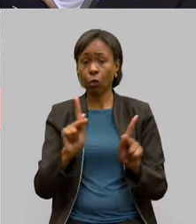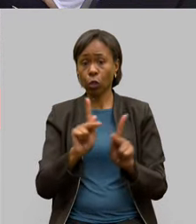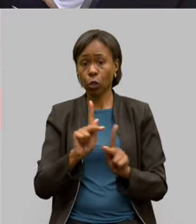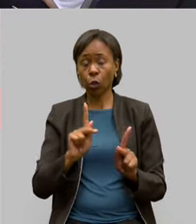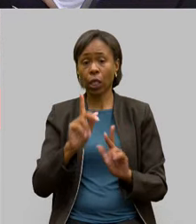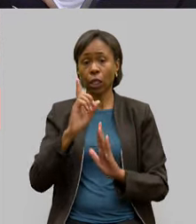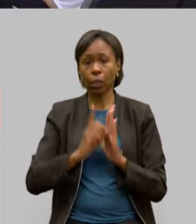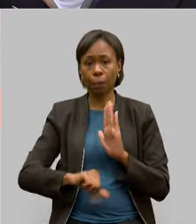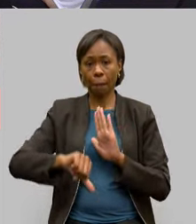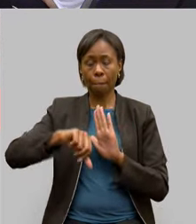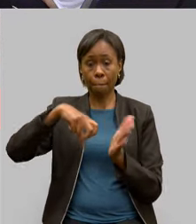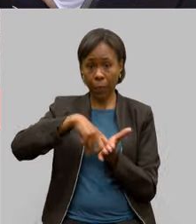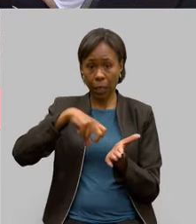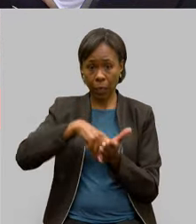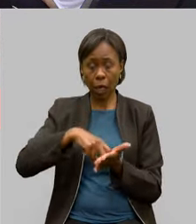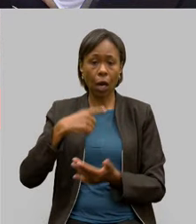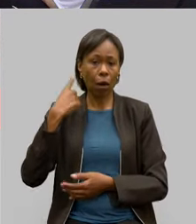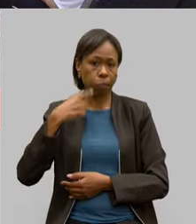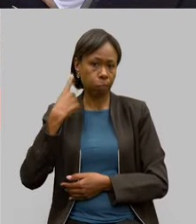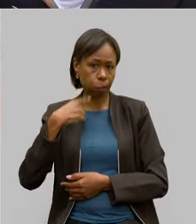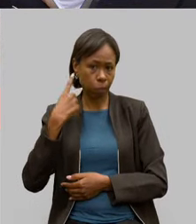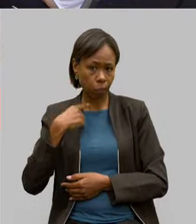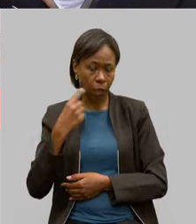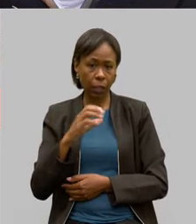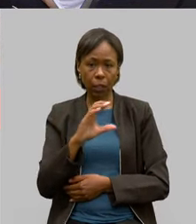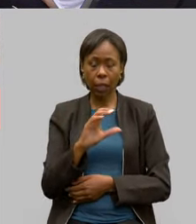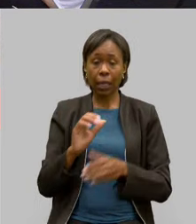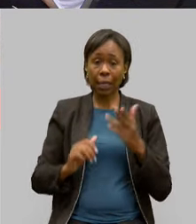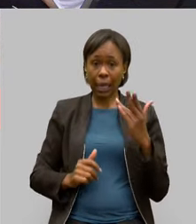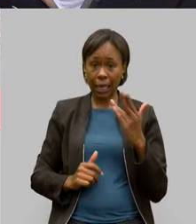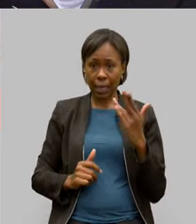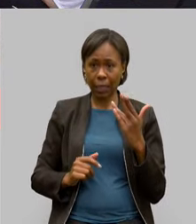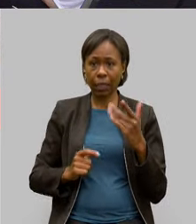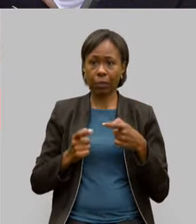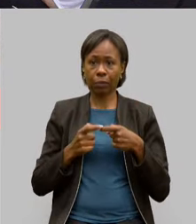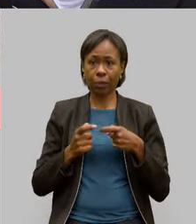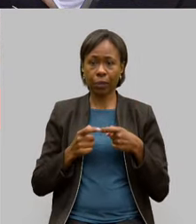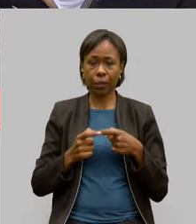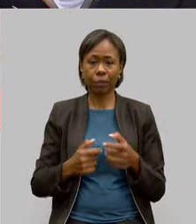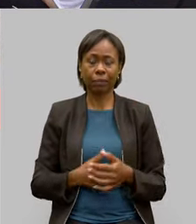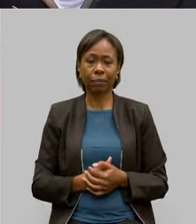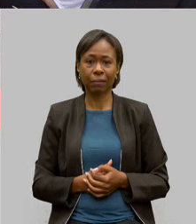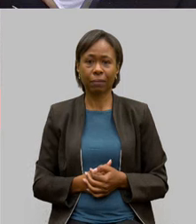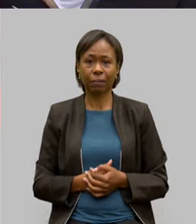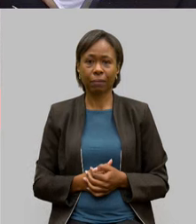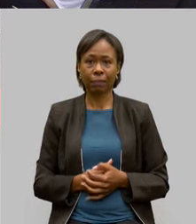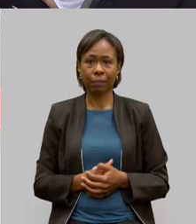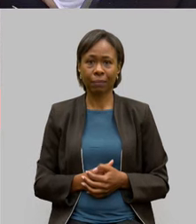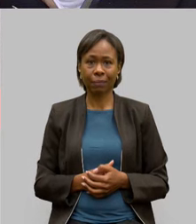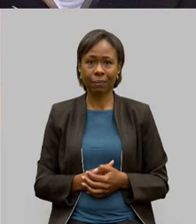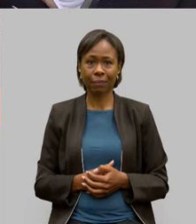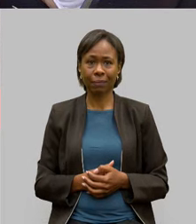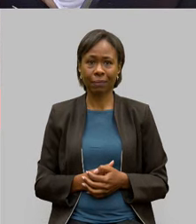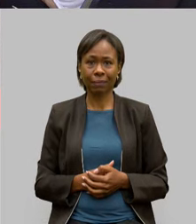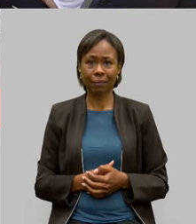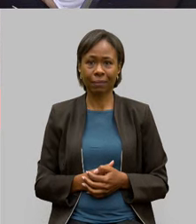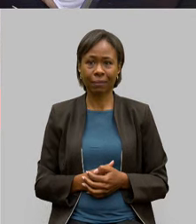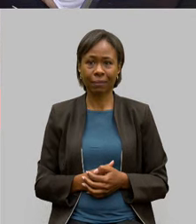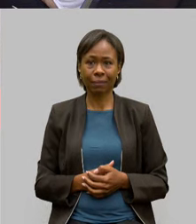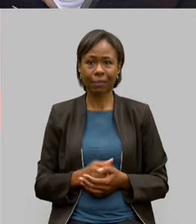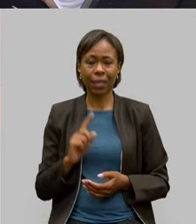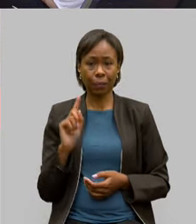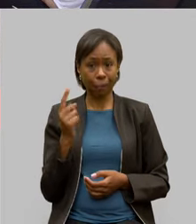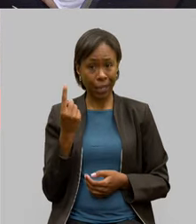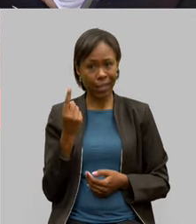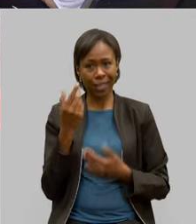penal e advogada ativista da canabis medicinal inicialmente eu gostaria de agradecer o